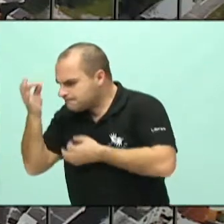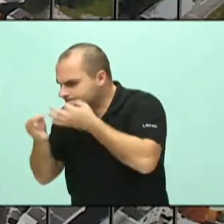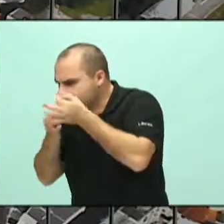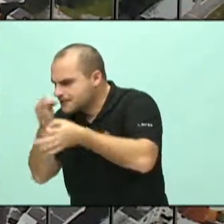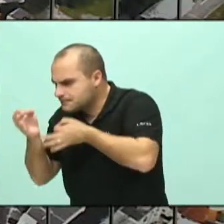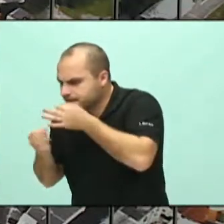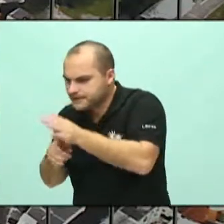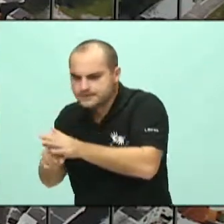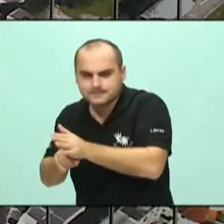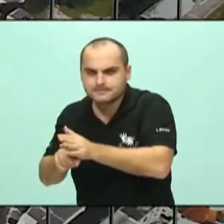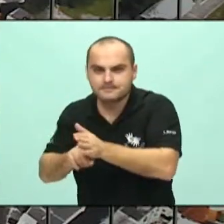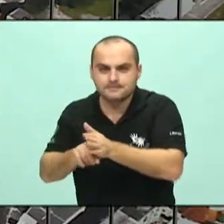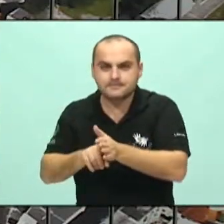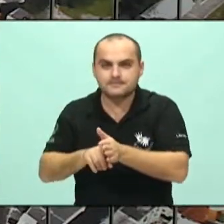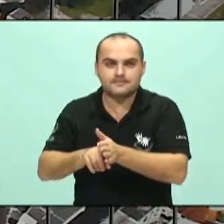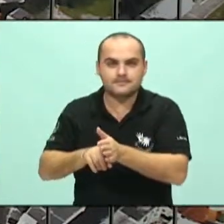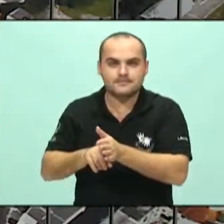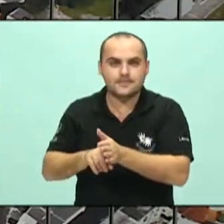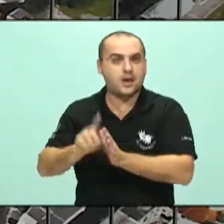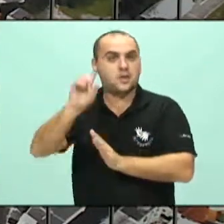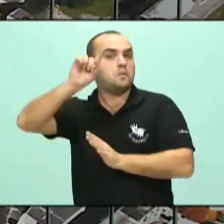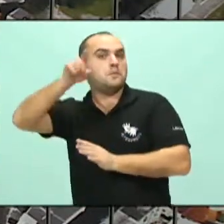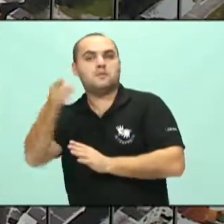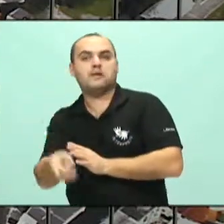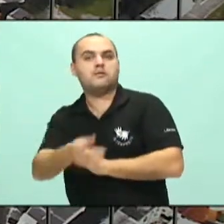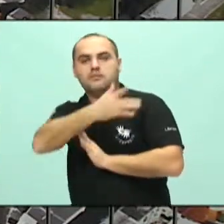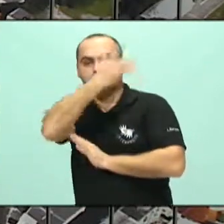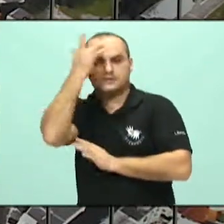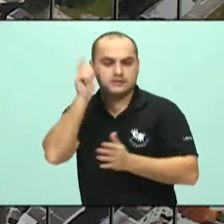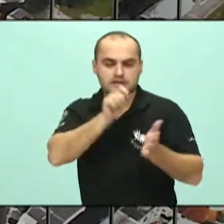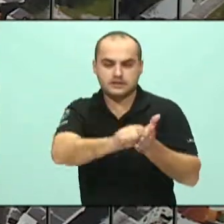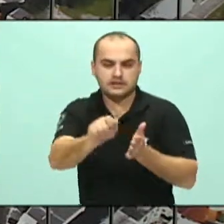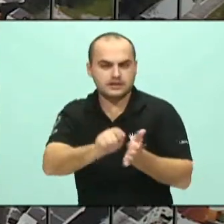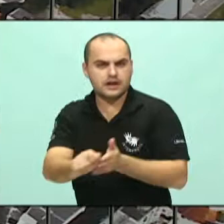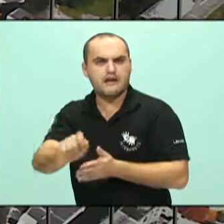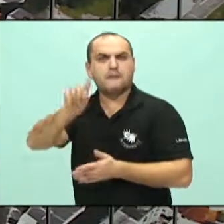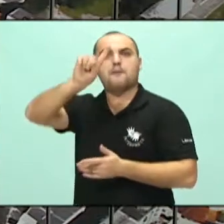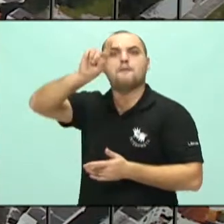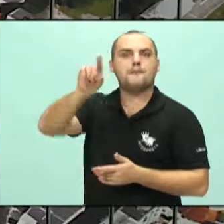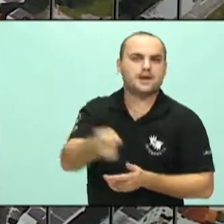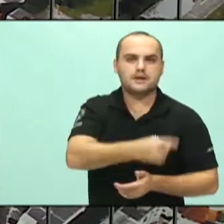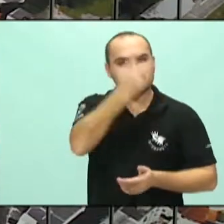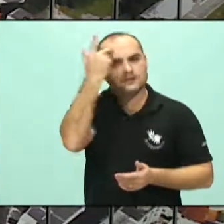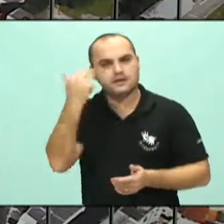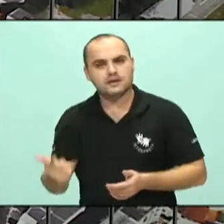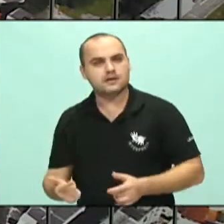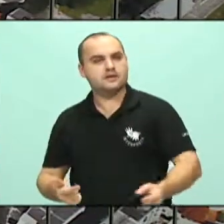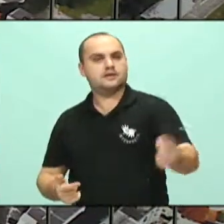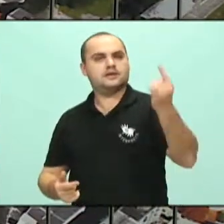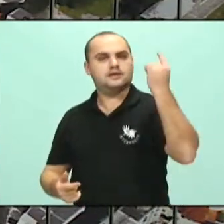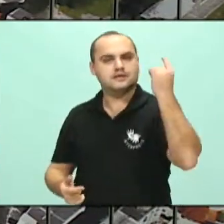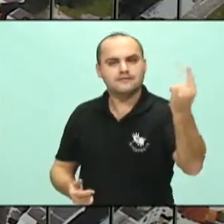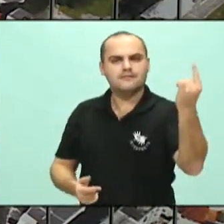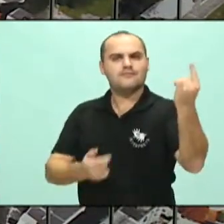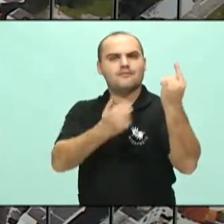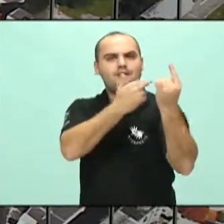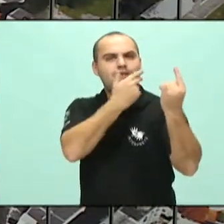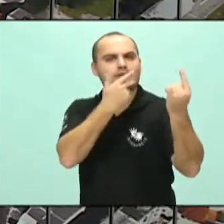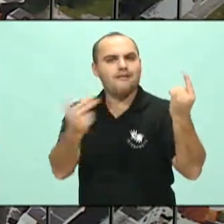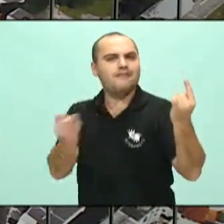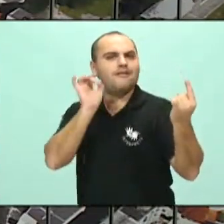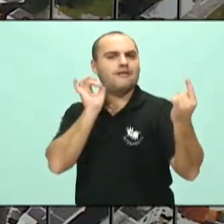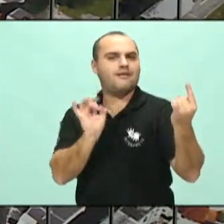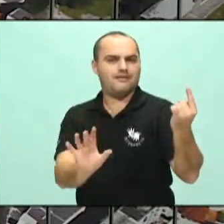vamos supor, 1000 historiadores escrevam 1000 histórias sobre um fato histórico, e são